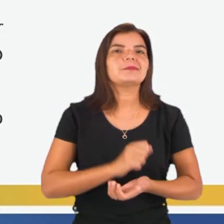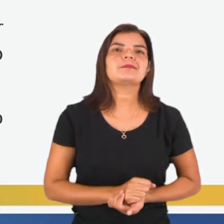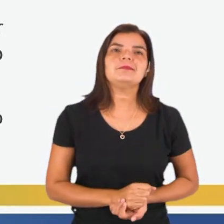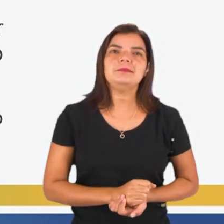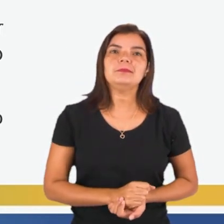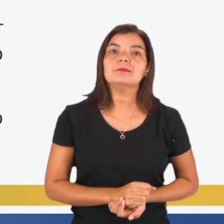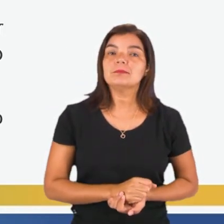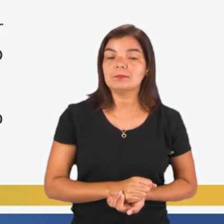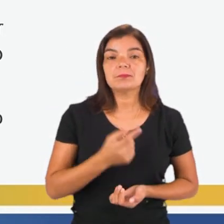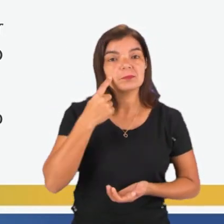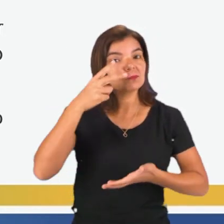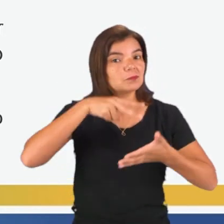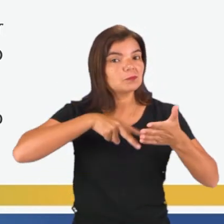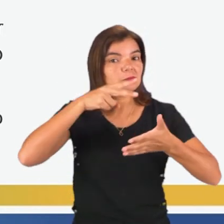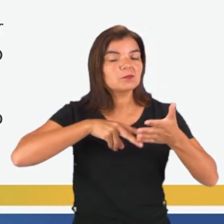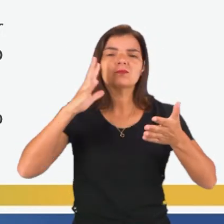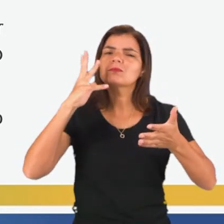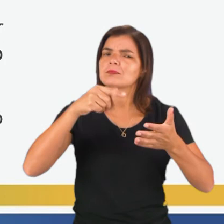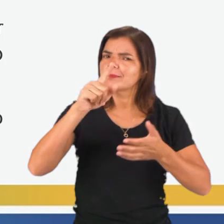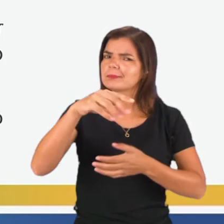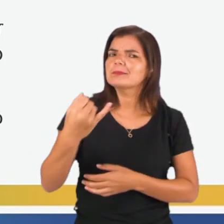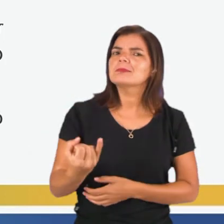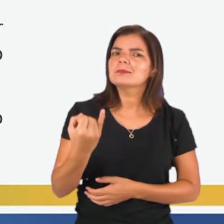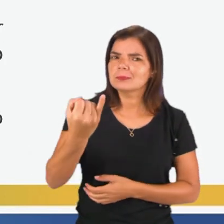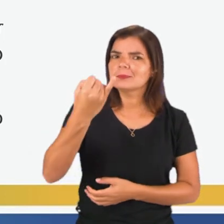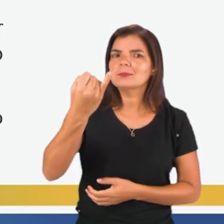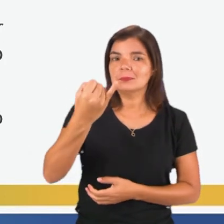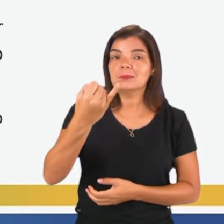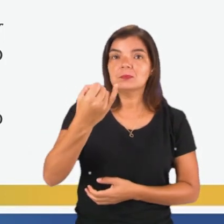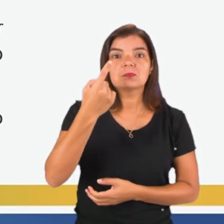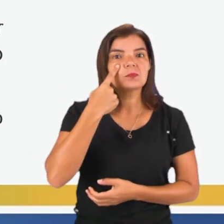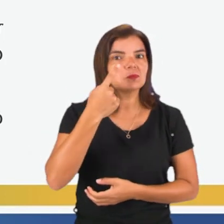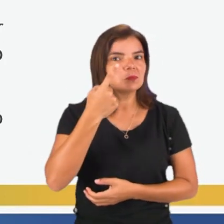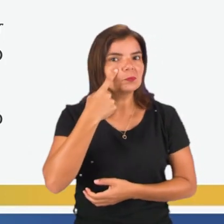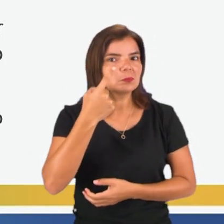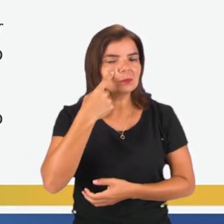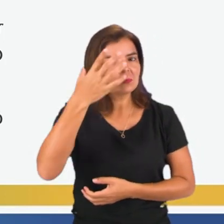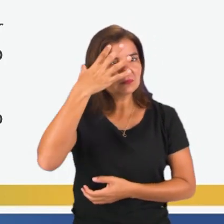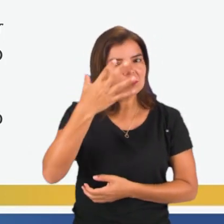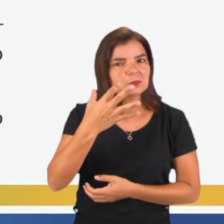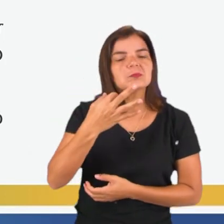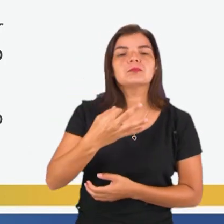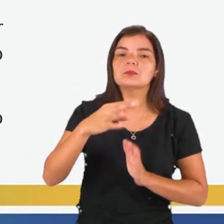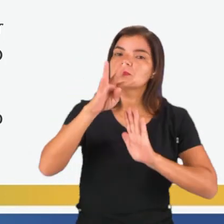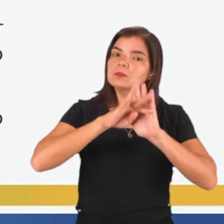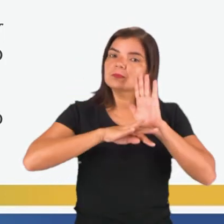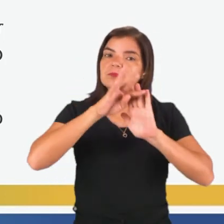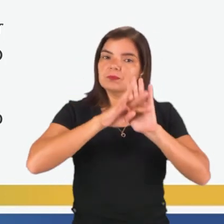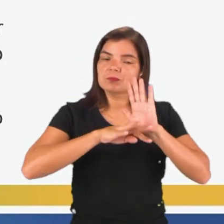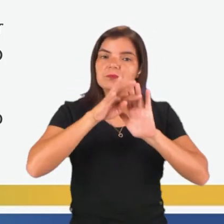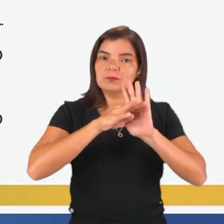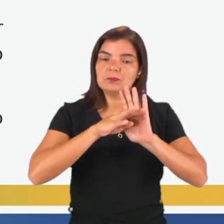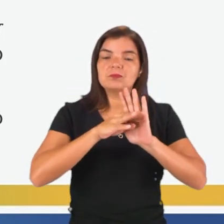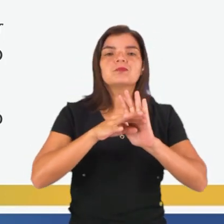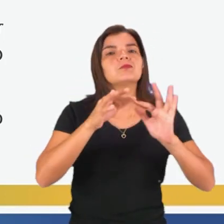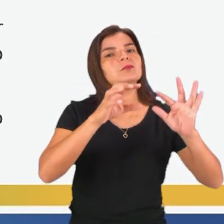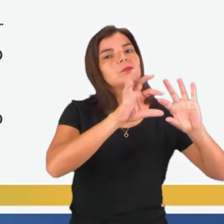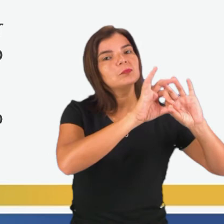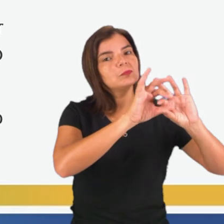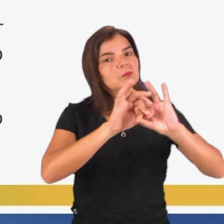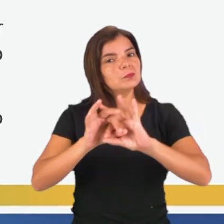A parte da revisão é muito importante para nos certificarmos de que nosso texto ficou